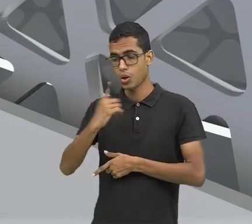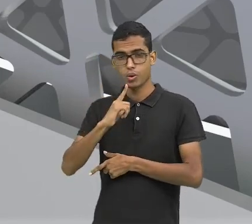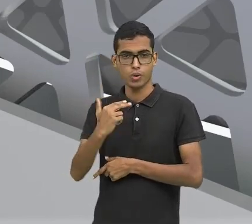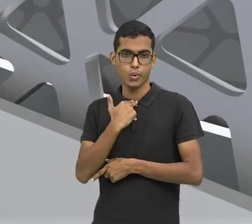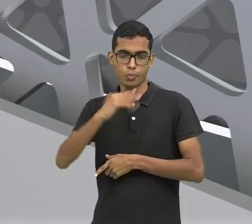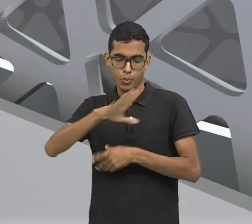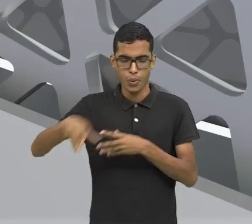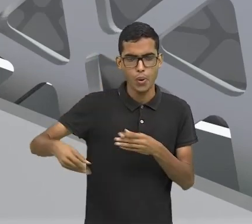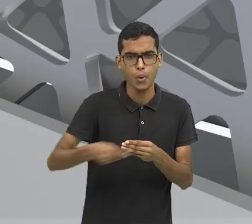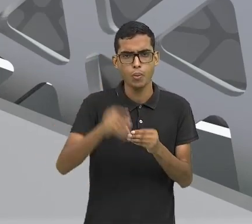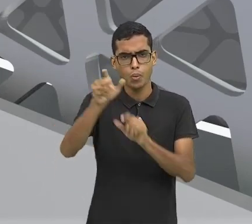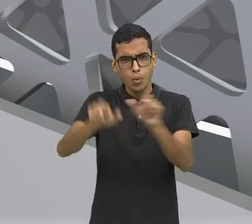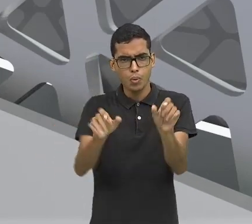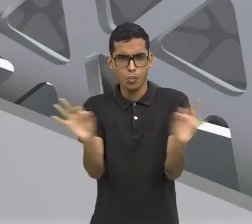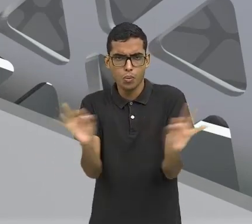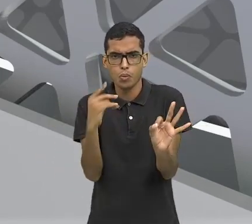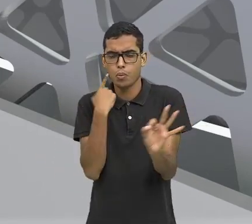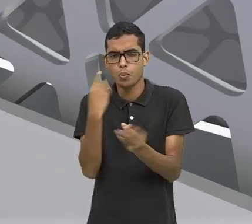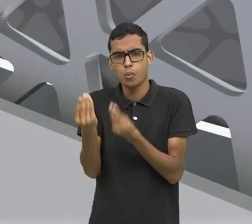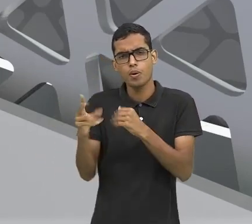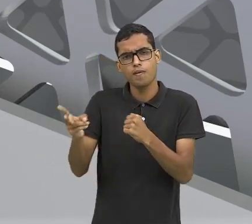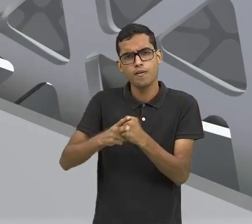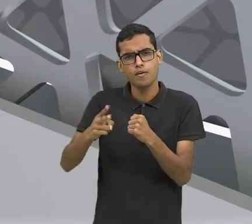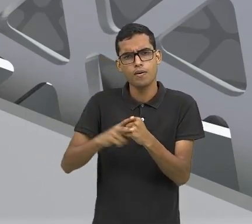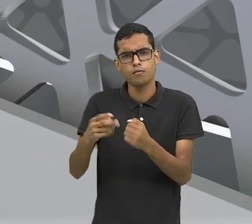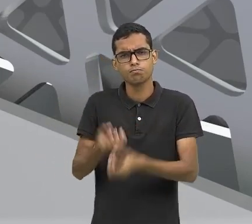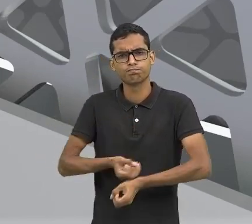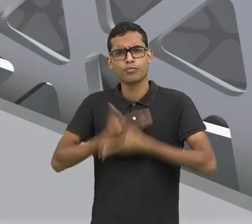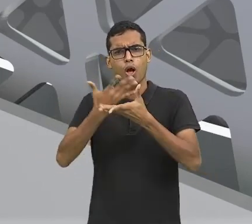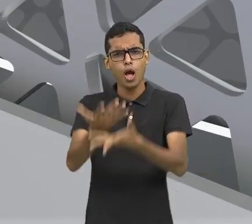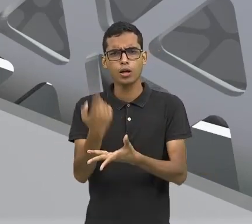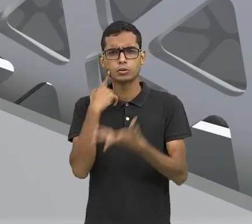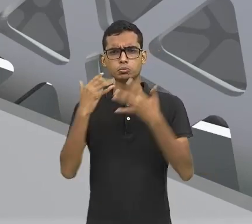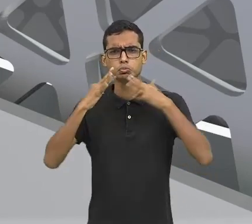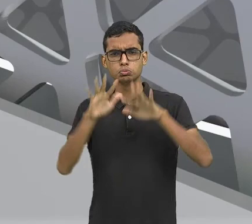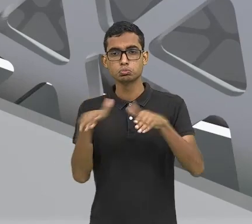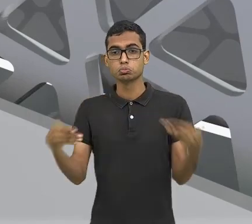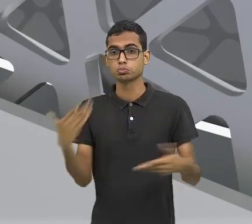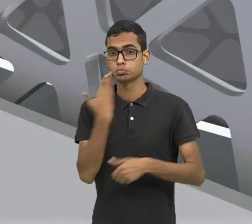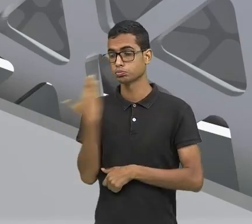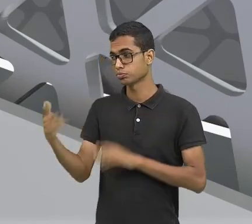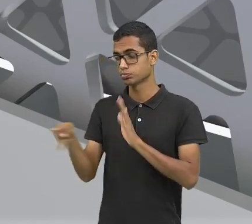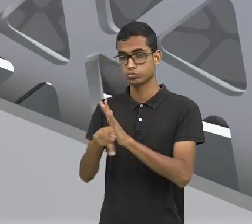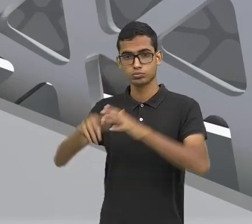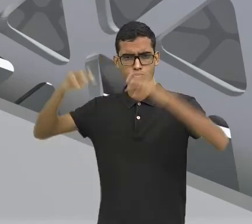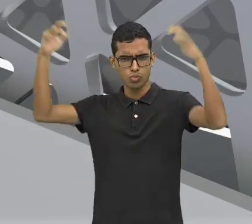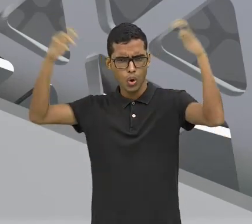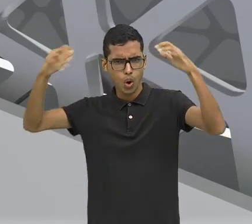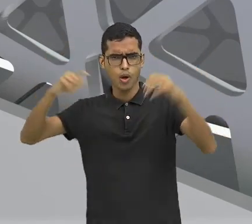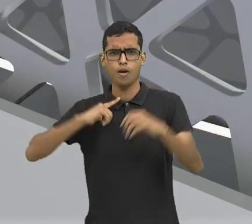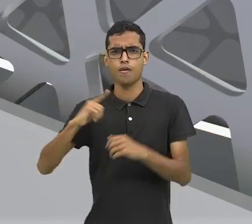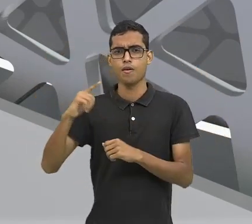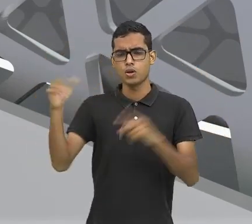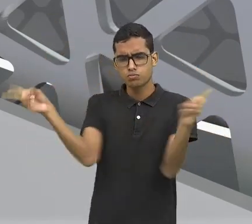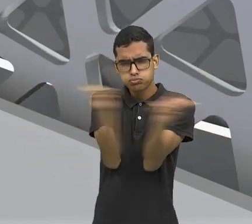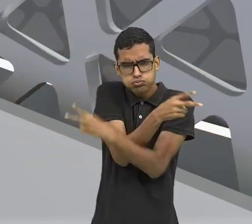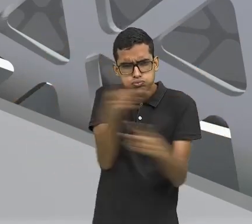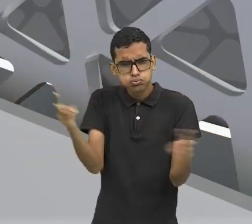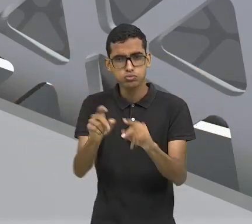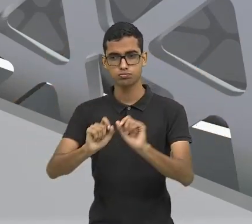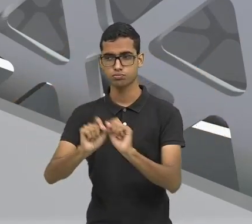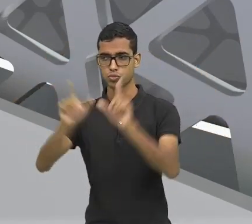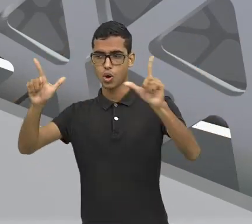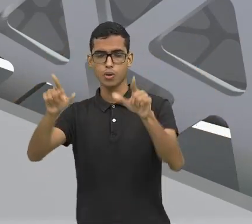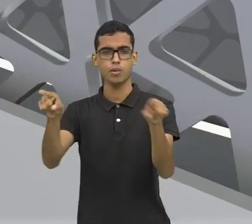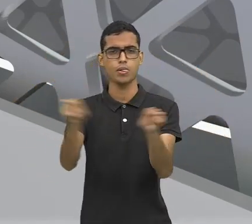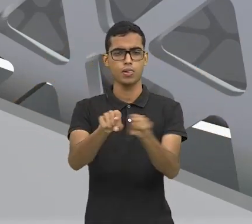a nenhum ser. E quais são esses verbos que expressam o fenômeno da natureza? Chover, ventar,